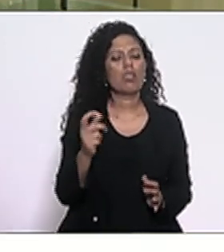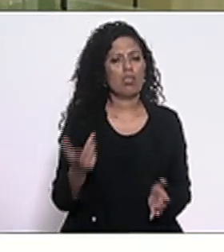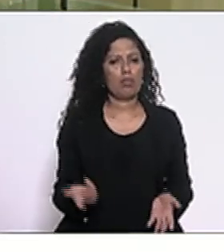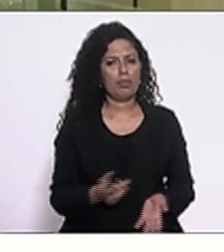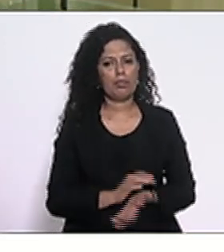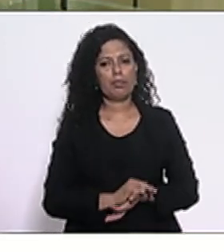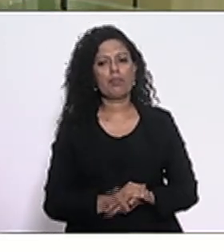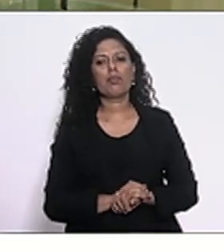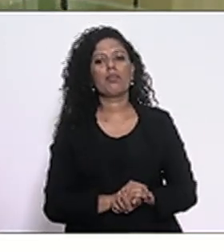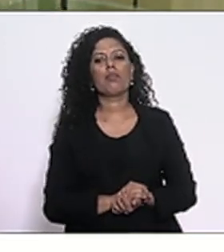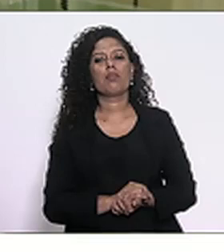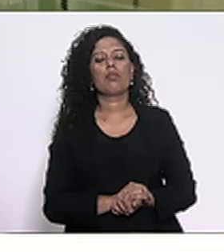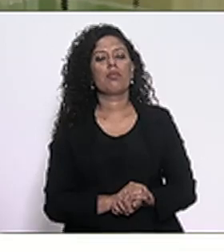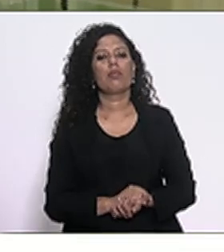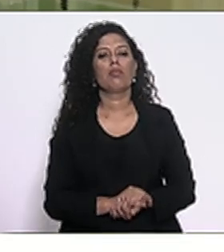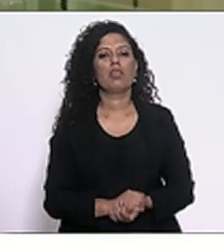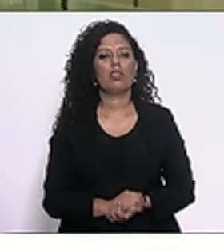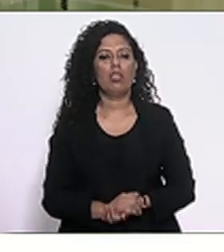Fazenda. É só isso, obrigado.